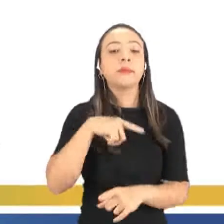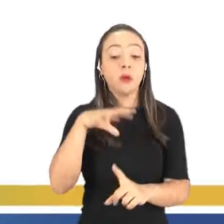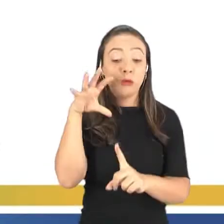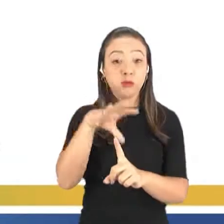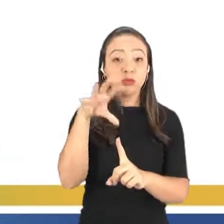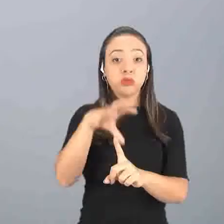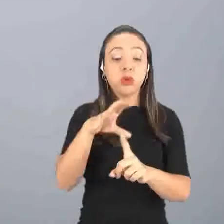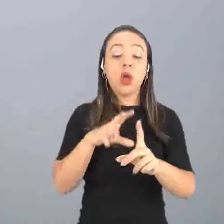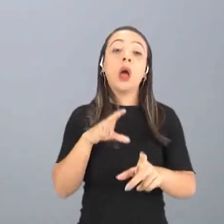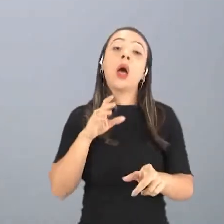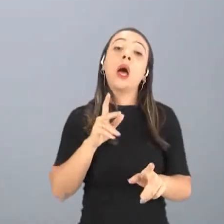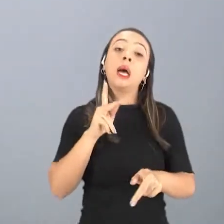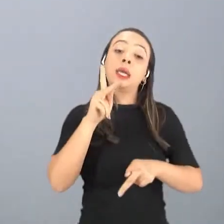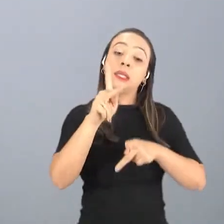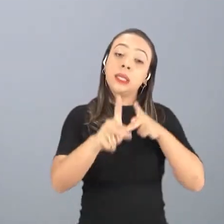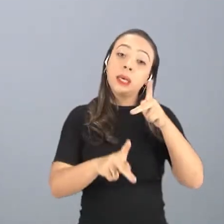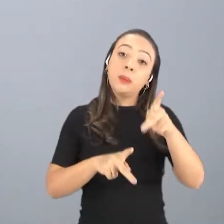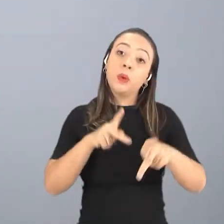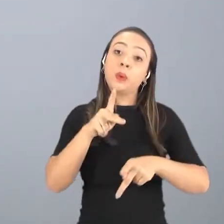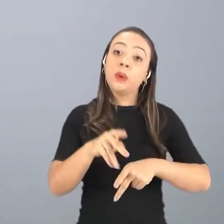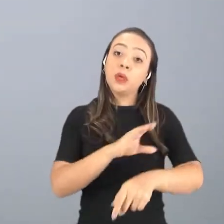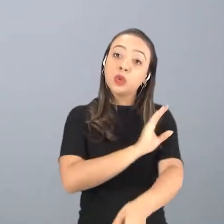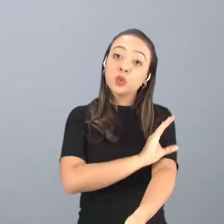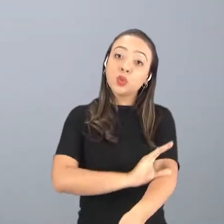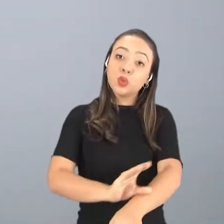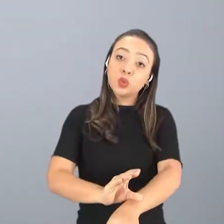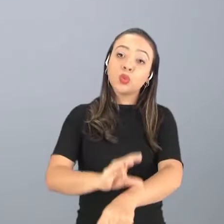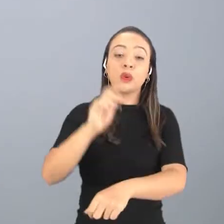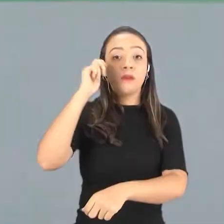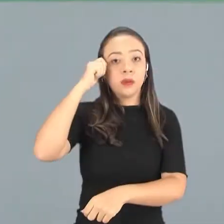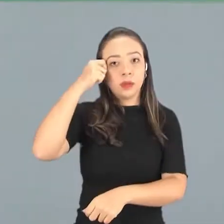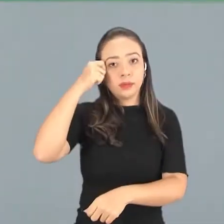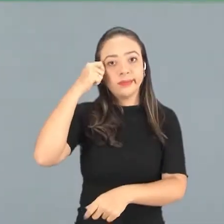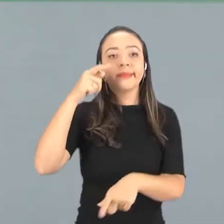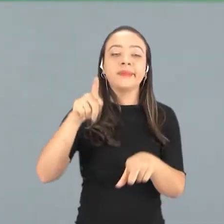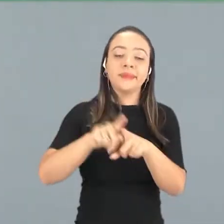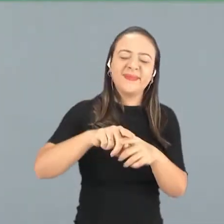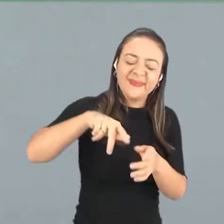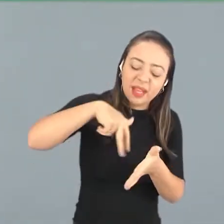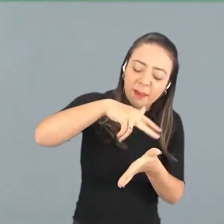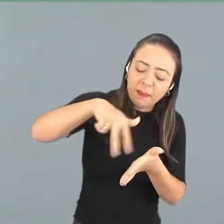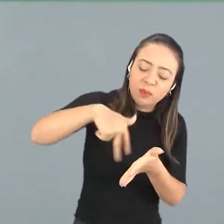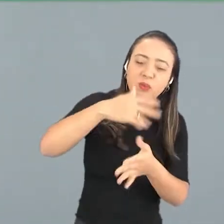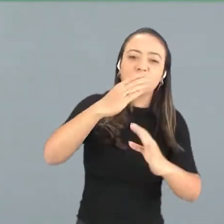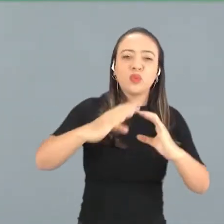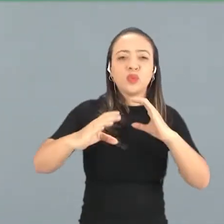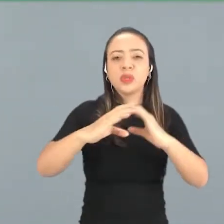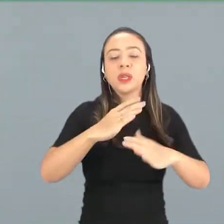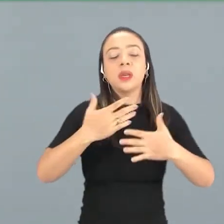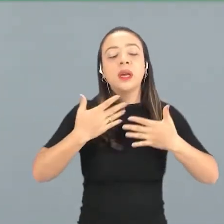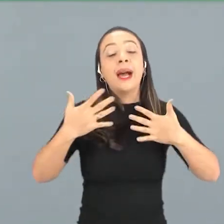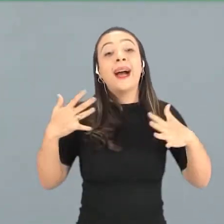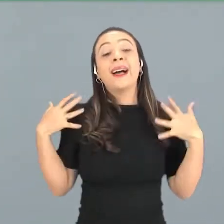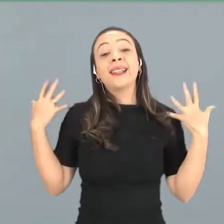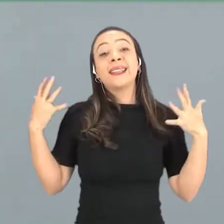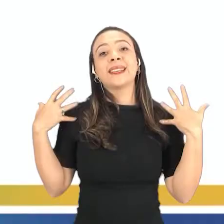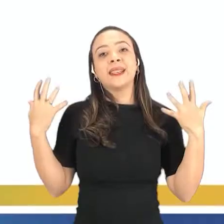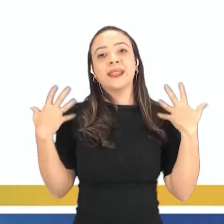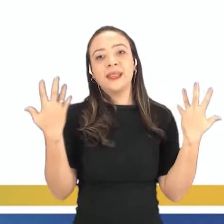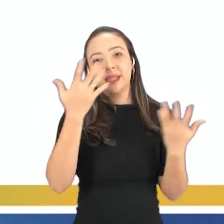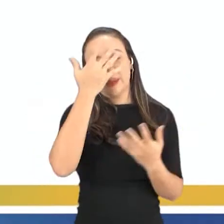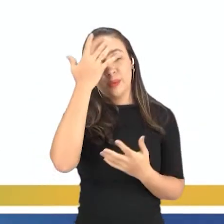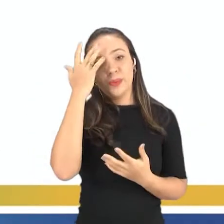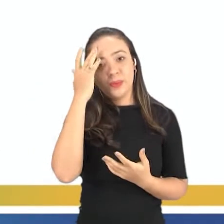dos povos africanos. A música e a dança eram o consolo dos negros no meio da opressão e